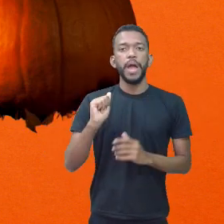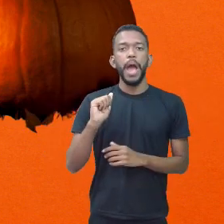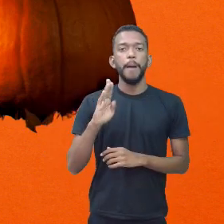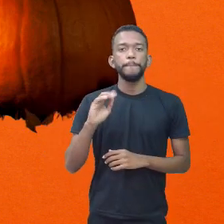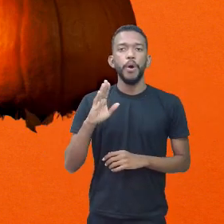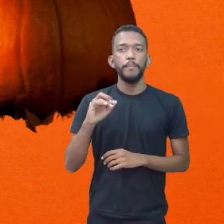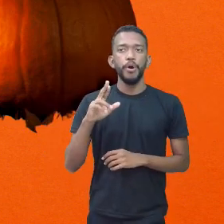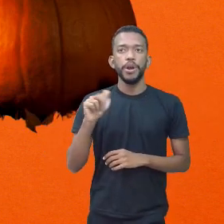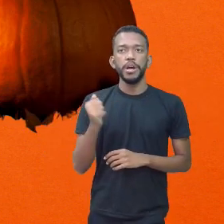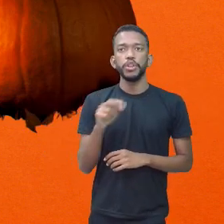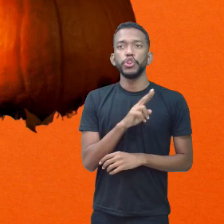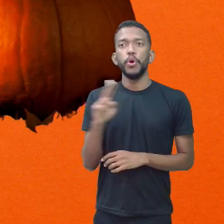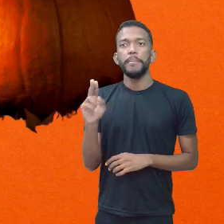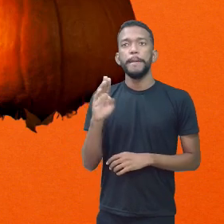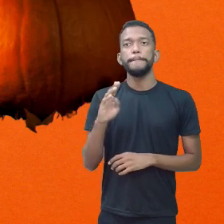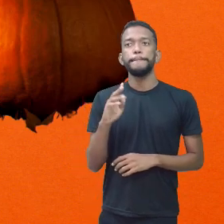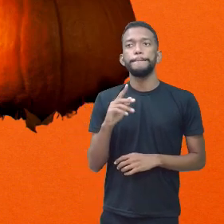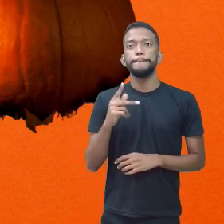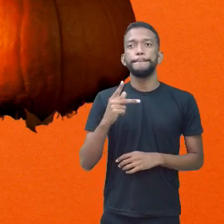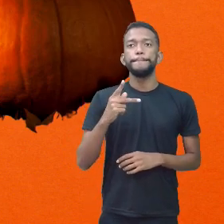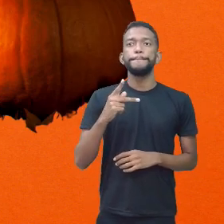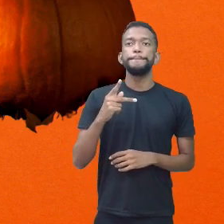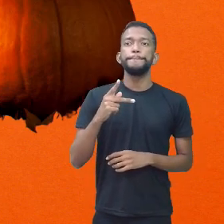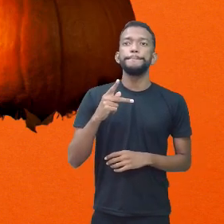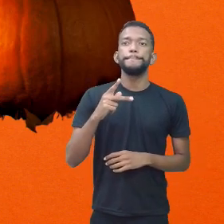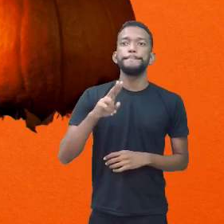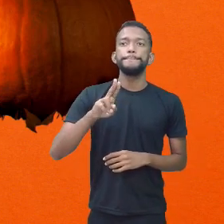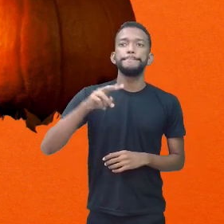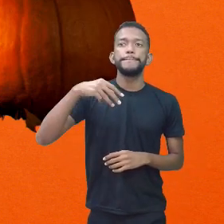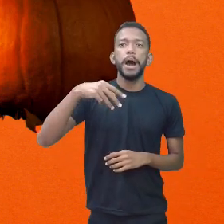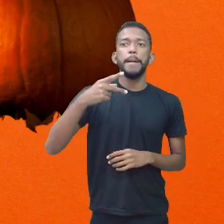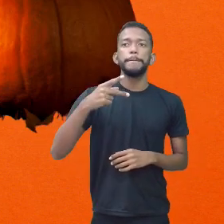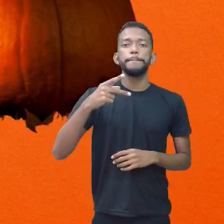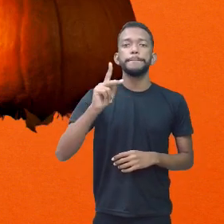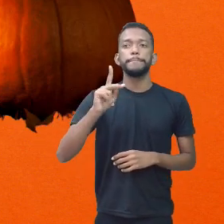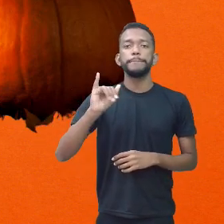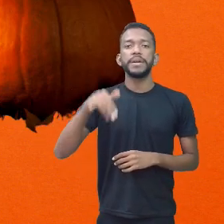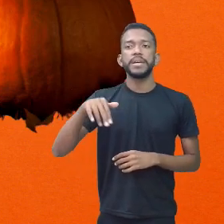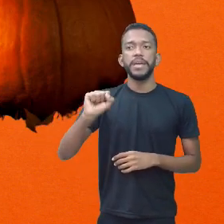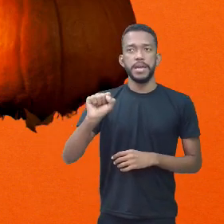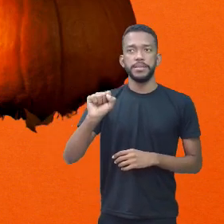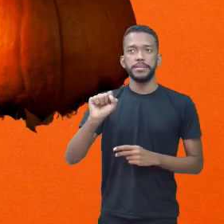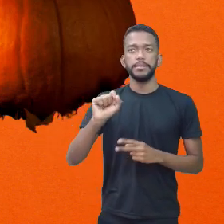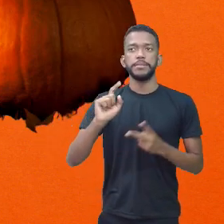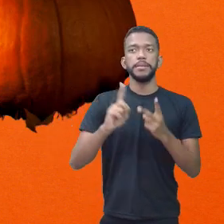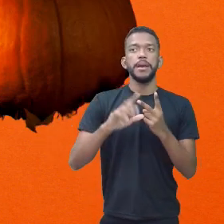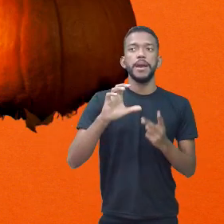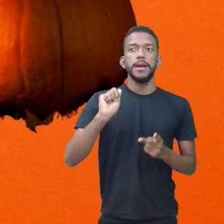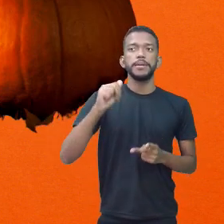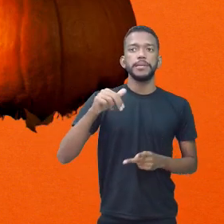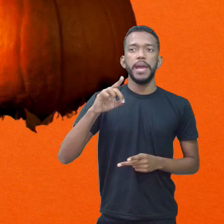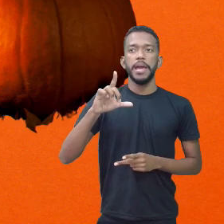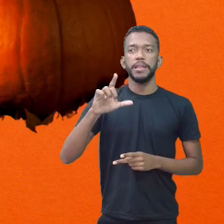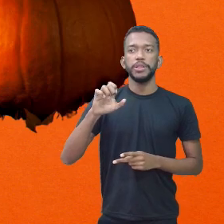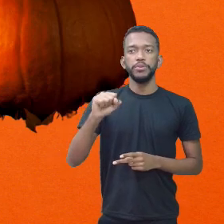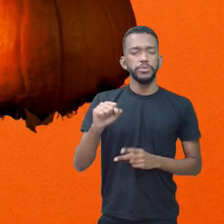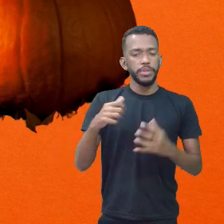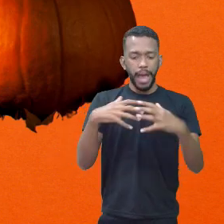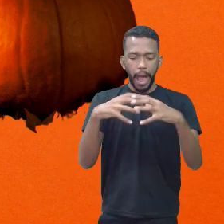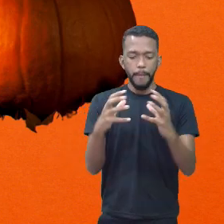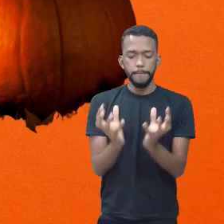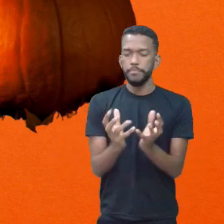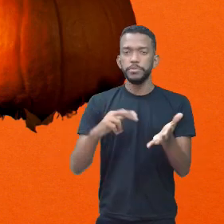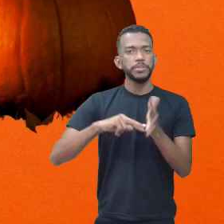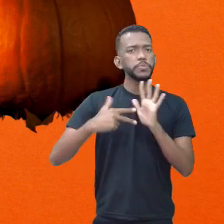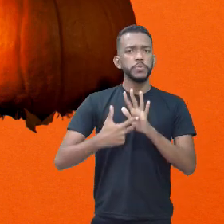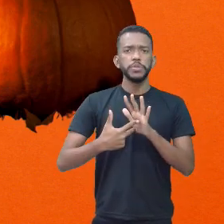and candles, abóboras e velas. Por que abóboras e velas? Porque a abóbora dá o significado de fertilidade, tá?